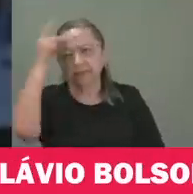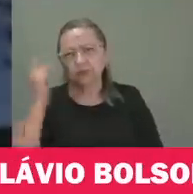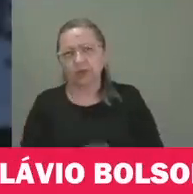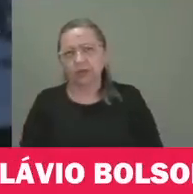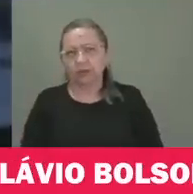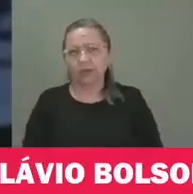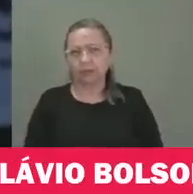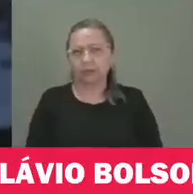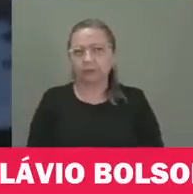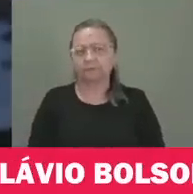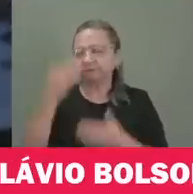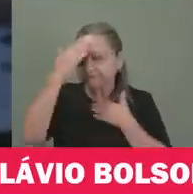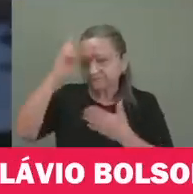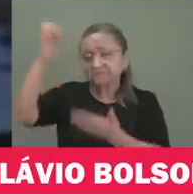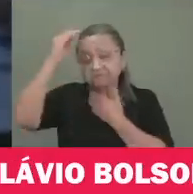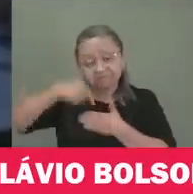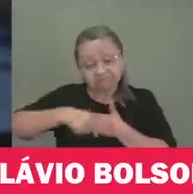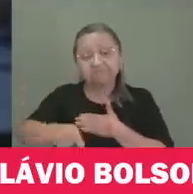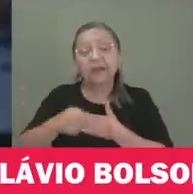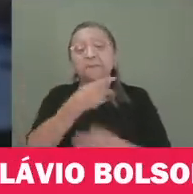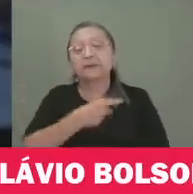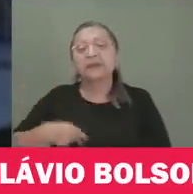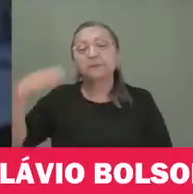E graças a Deus, muito em breve, o presidente Bolsonaro está voltando